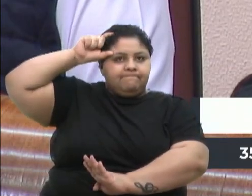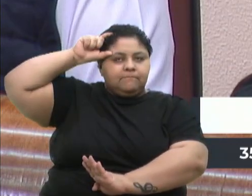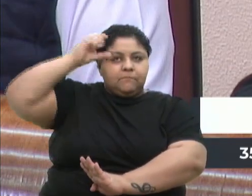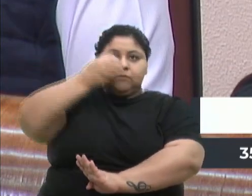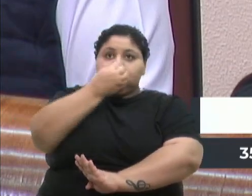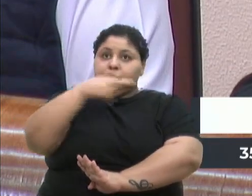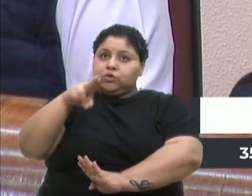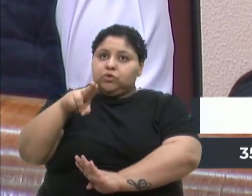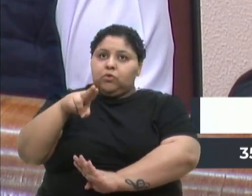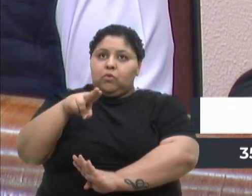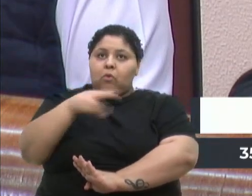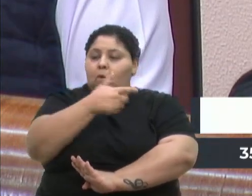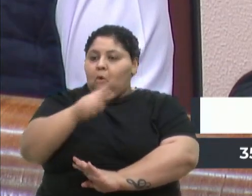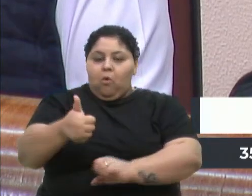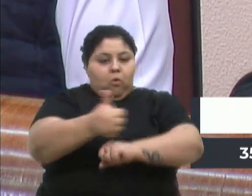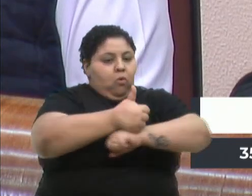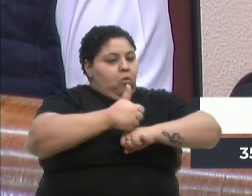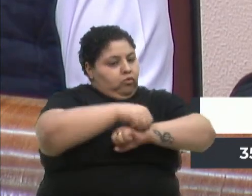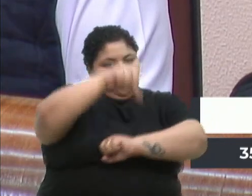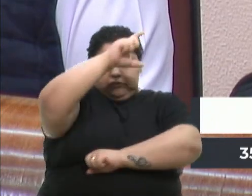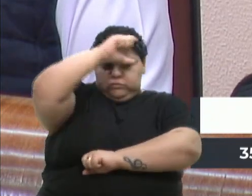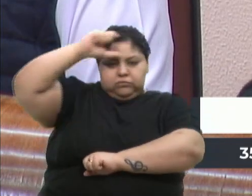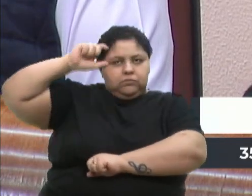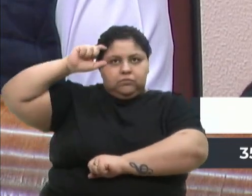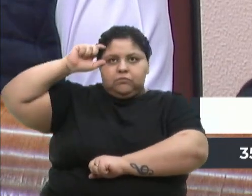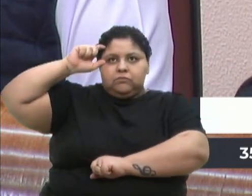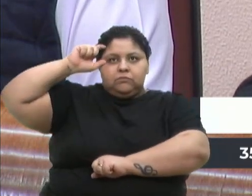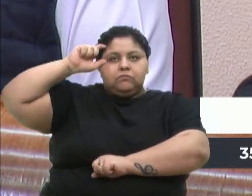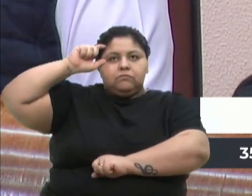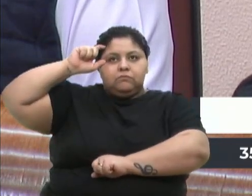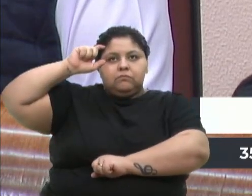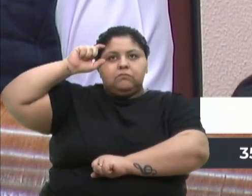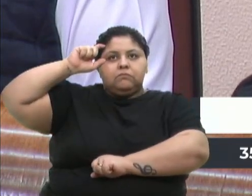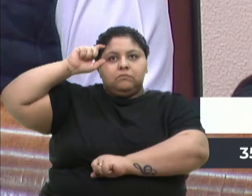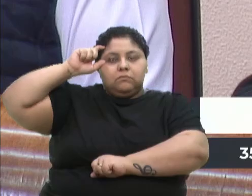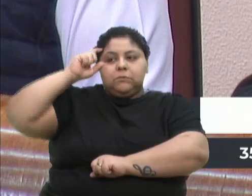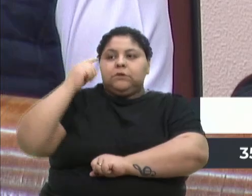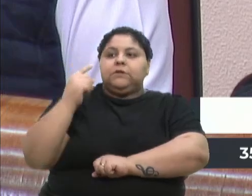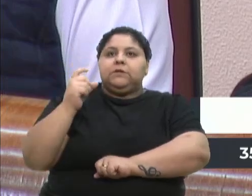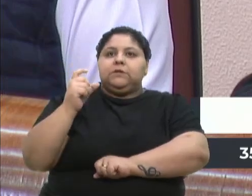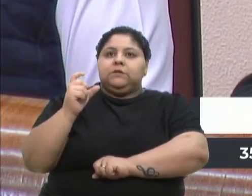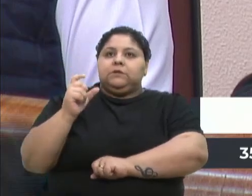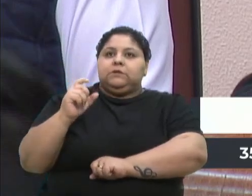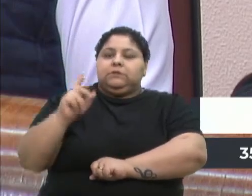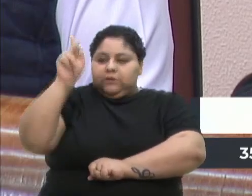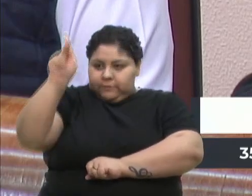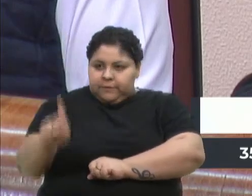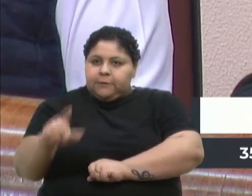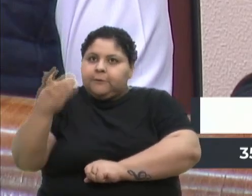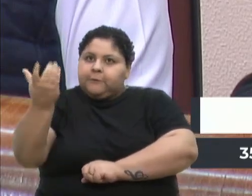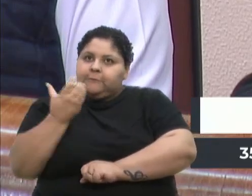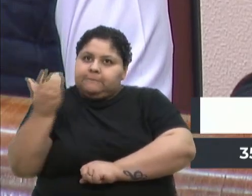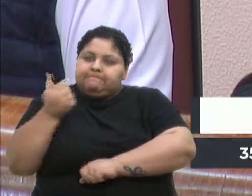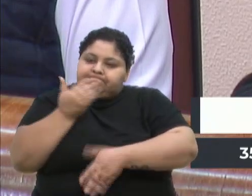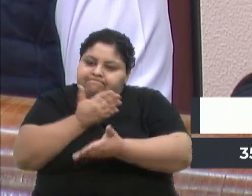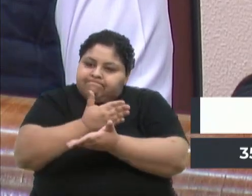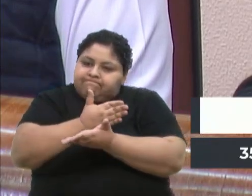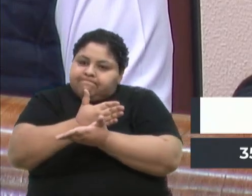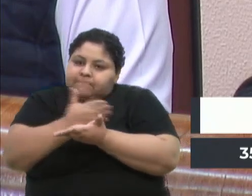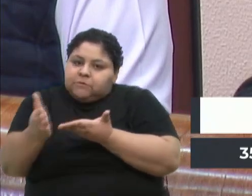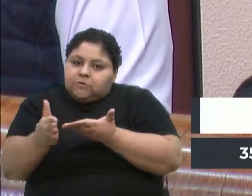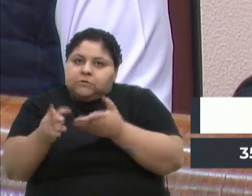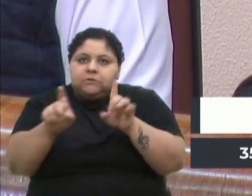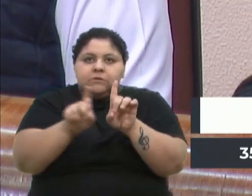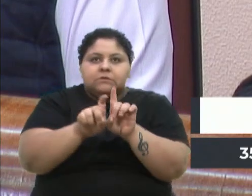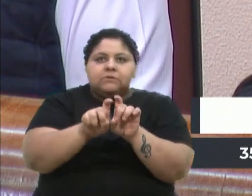outro profissional de enfermagem, se assim a paciente desejar, durante procedimento